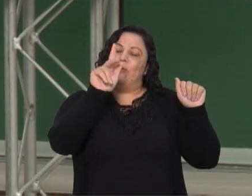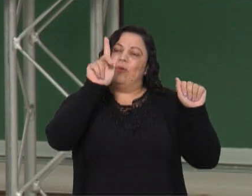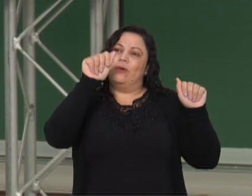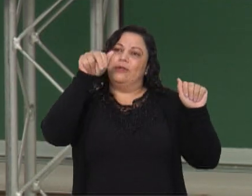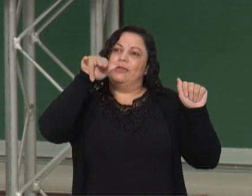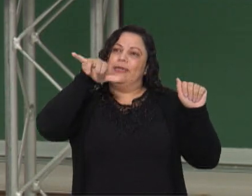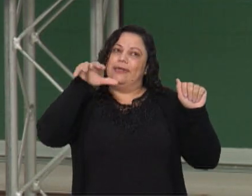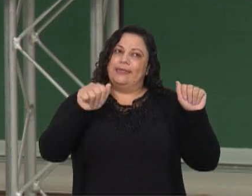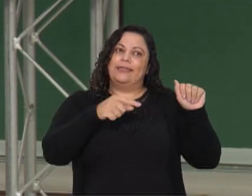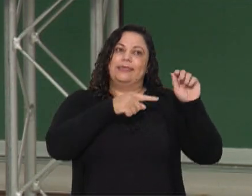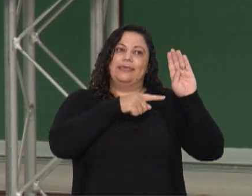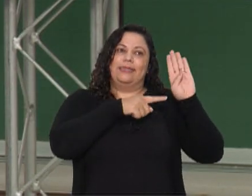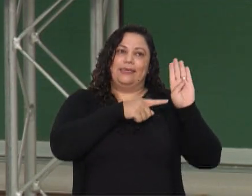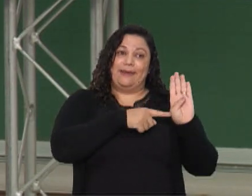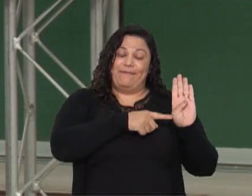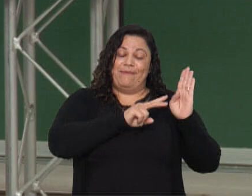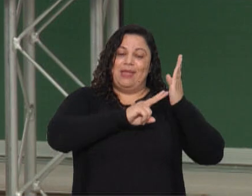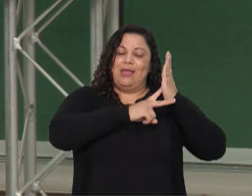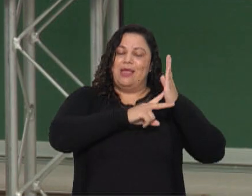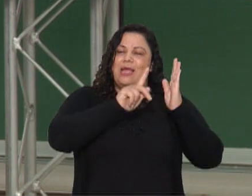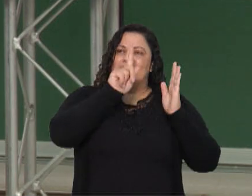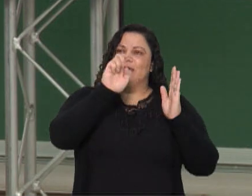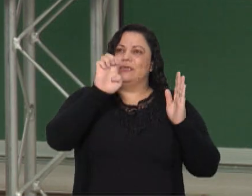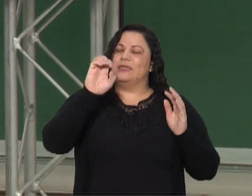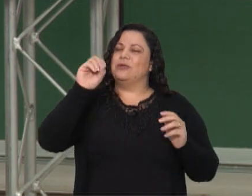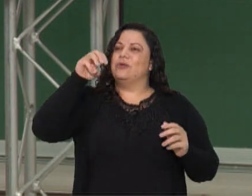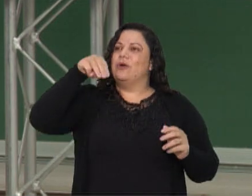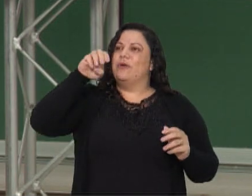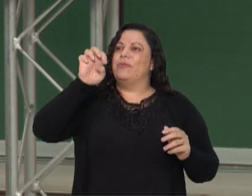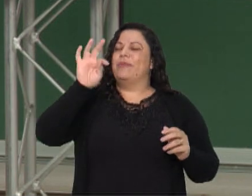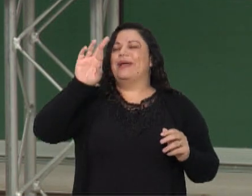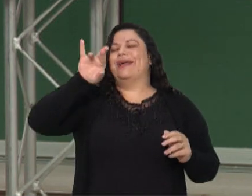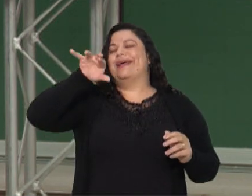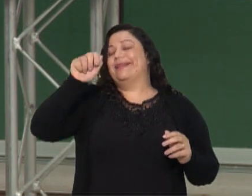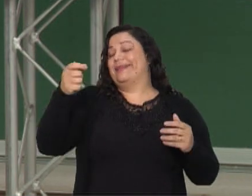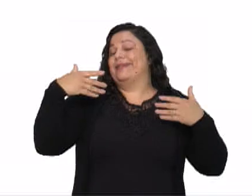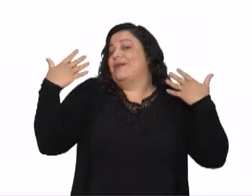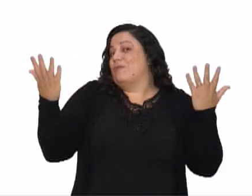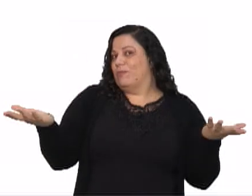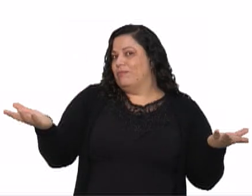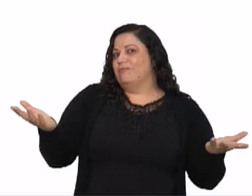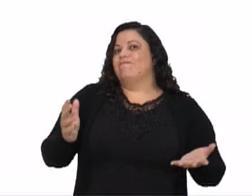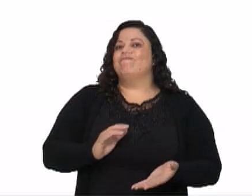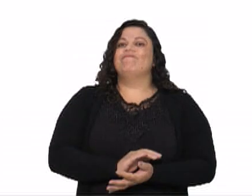isso? Vamos lá? Então, pensando um pouquinho, a gente já vê qual é a resposta.